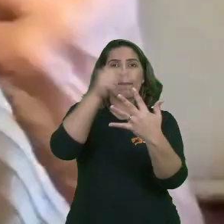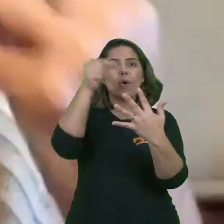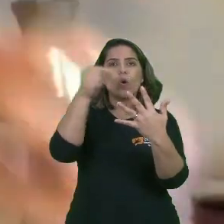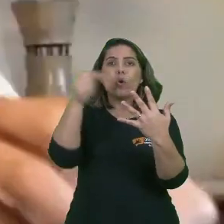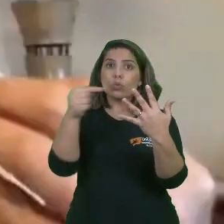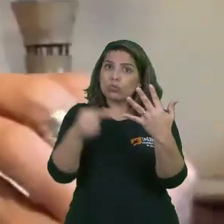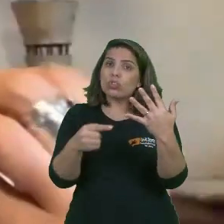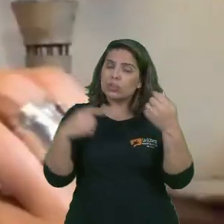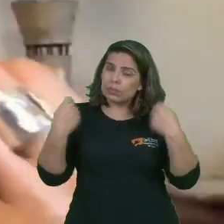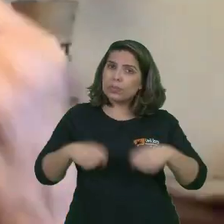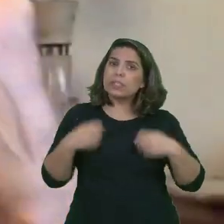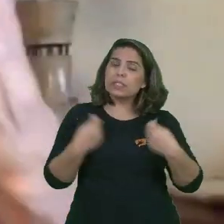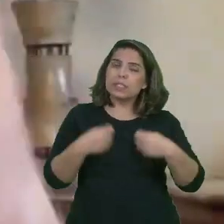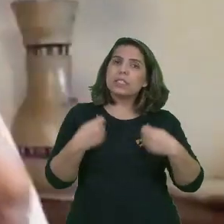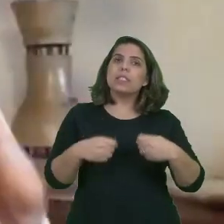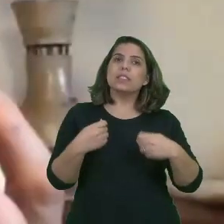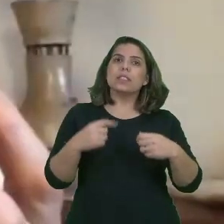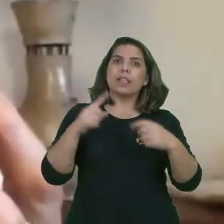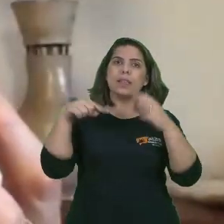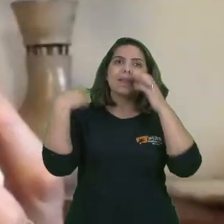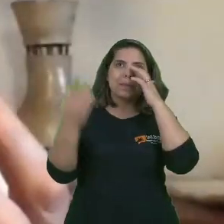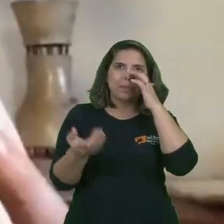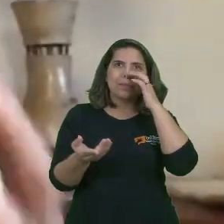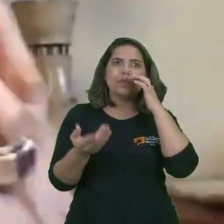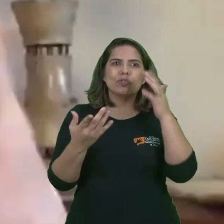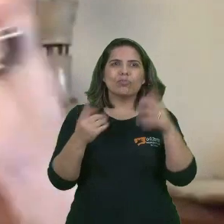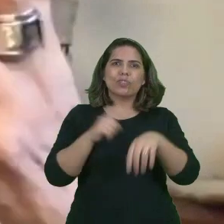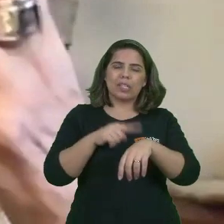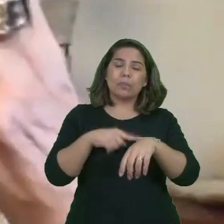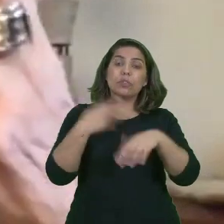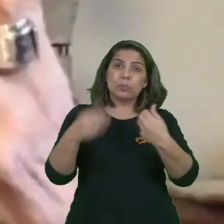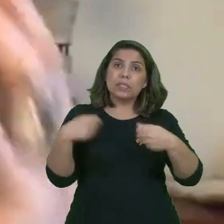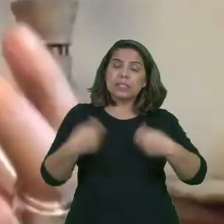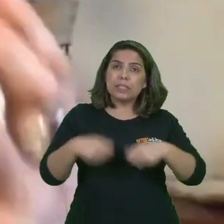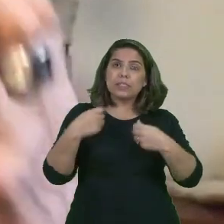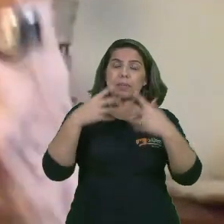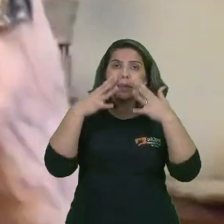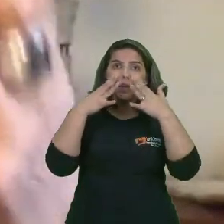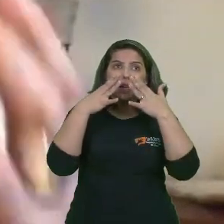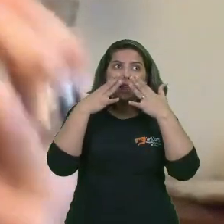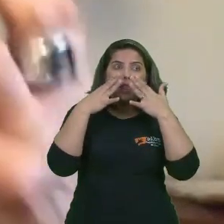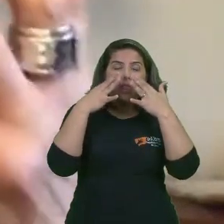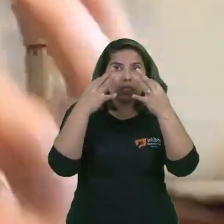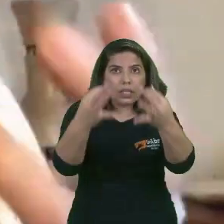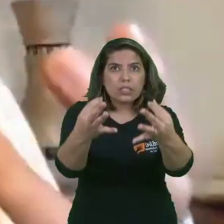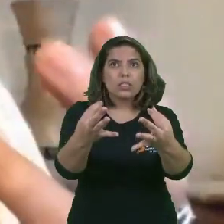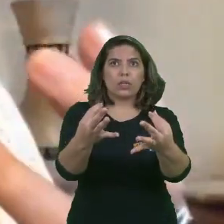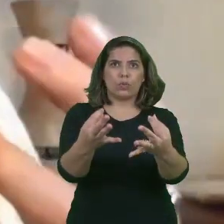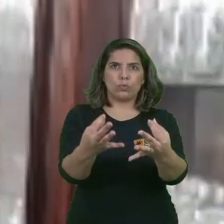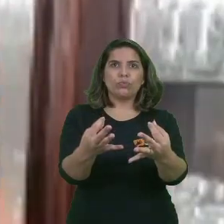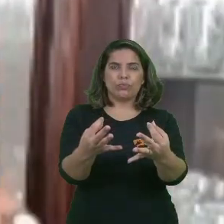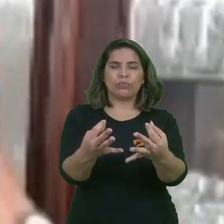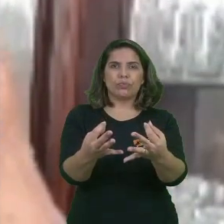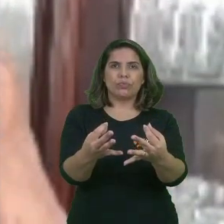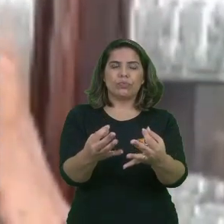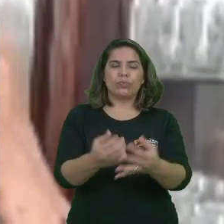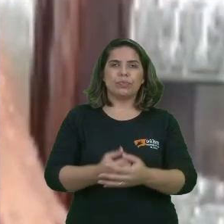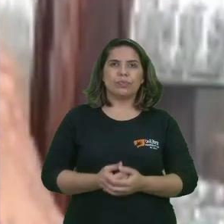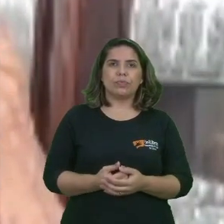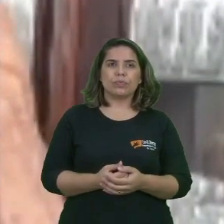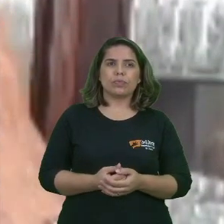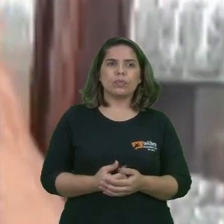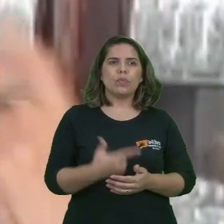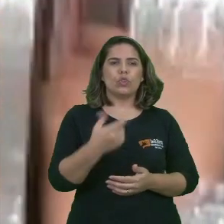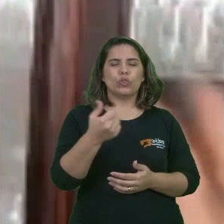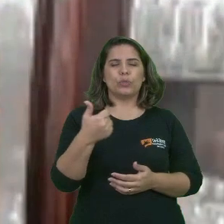pesquisa que a gente precisa depois de algum tempo que a gente precisa prestar mais atenção a